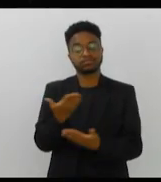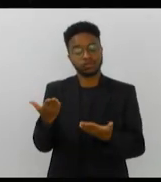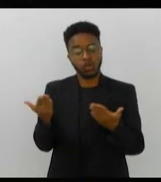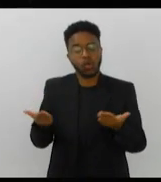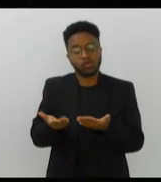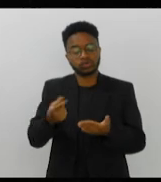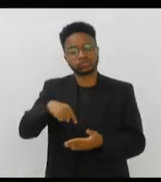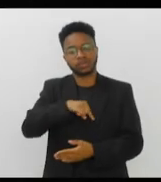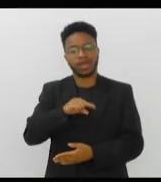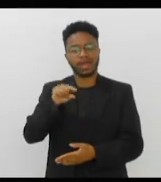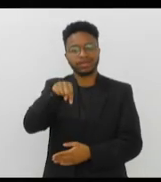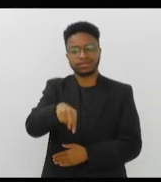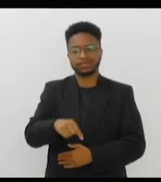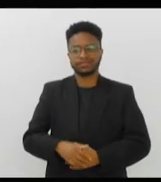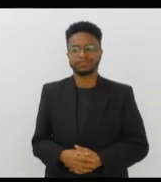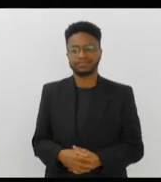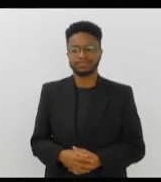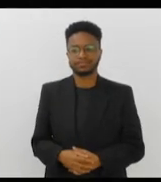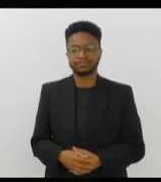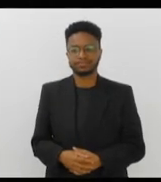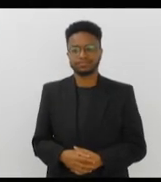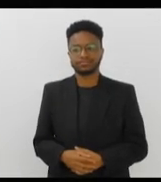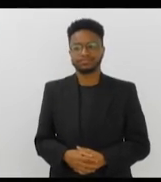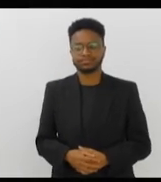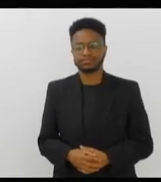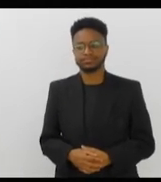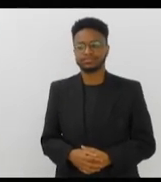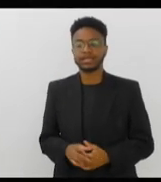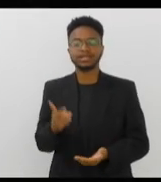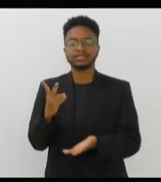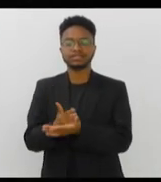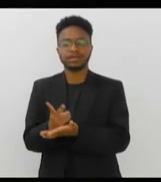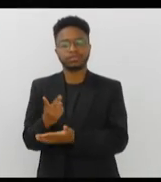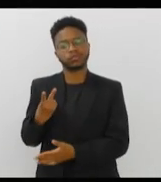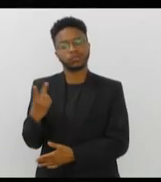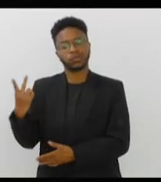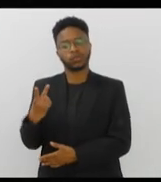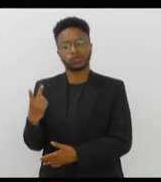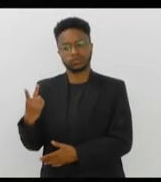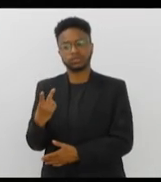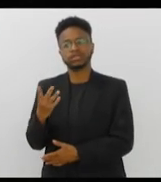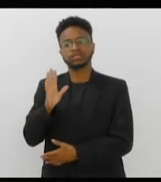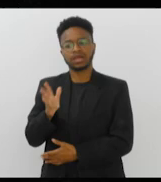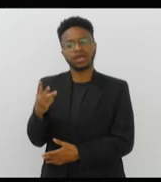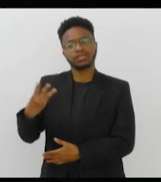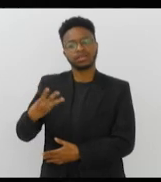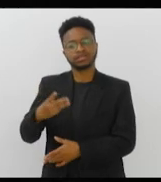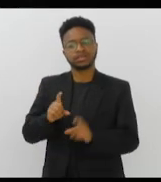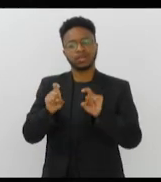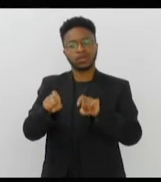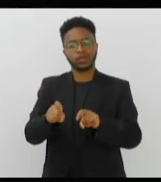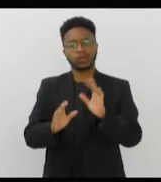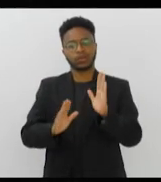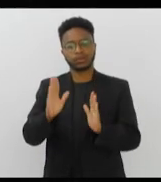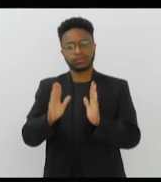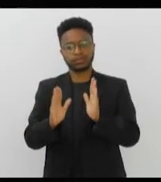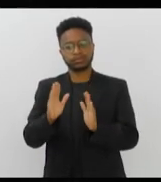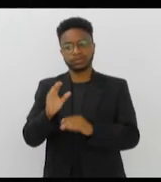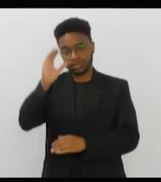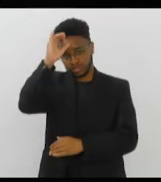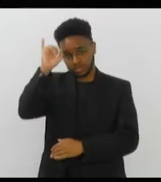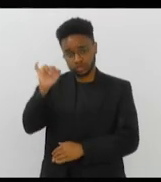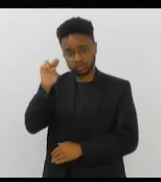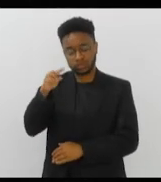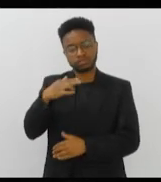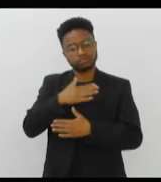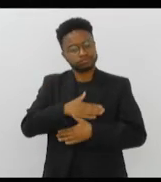estamos aqui. Sempre. Eu e tia Ju. Já estamos no terceiro mandato. Tia Ju, é uma honra